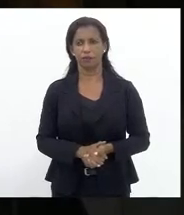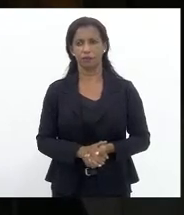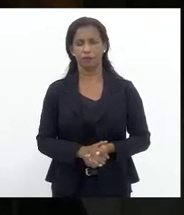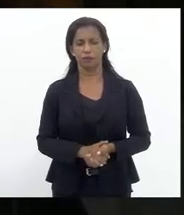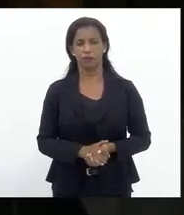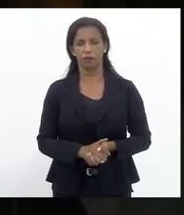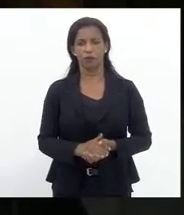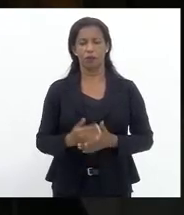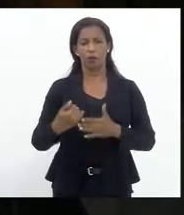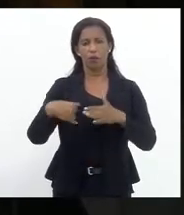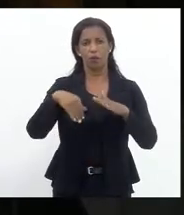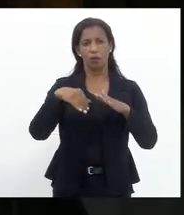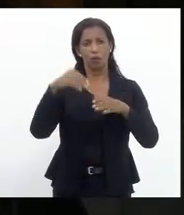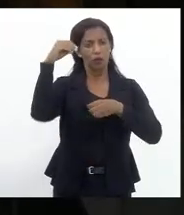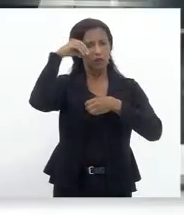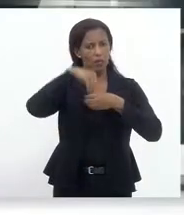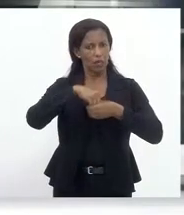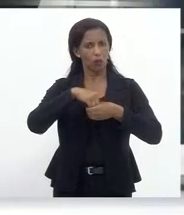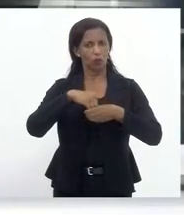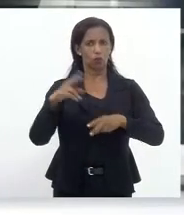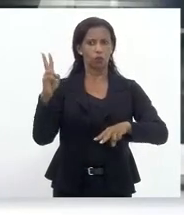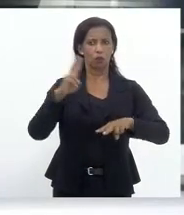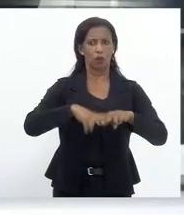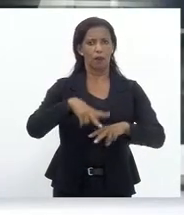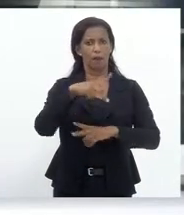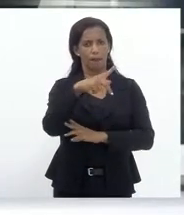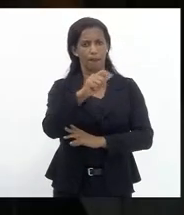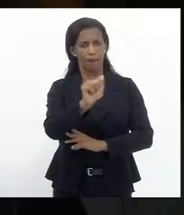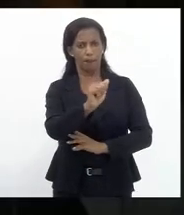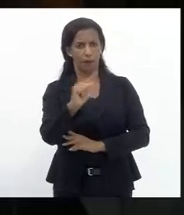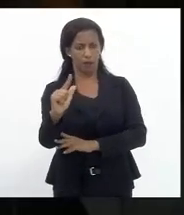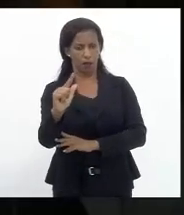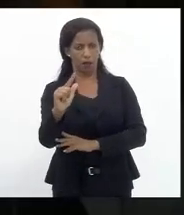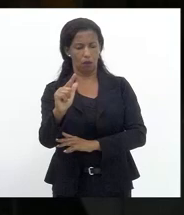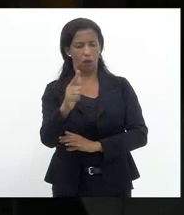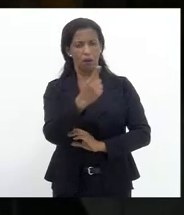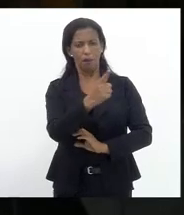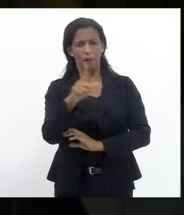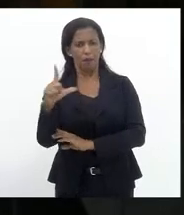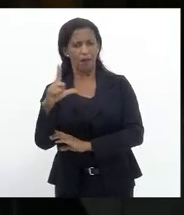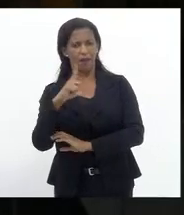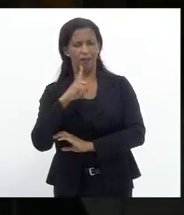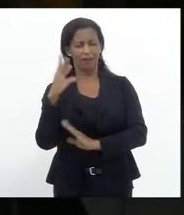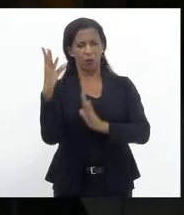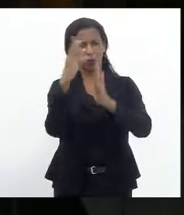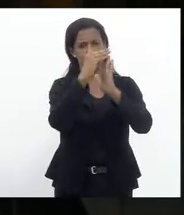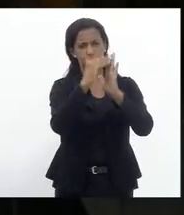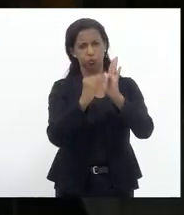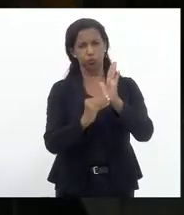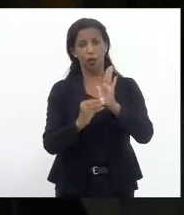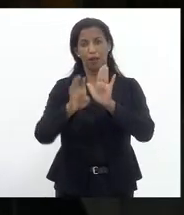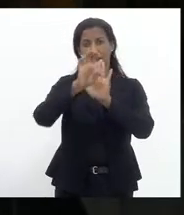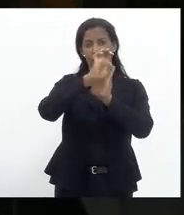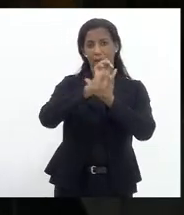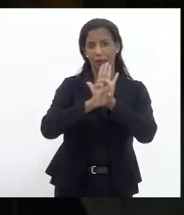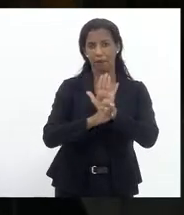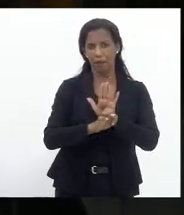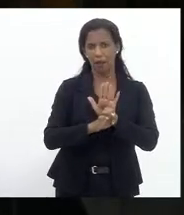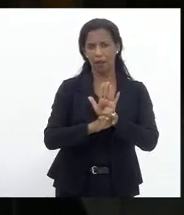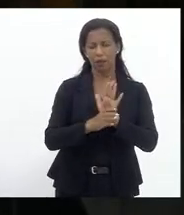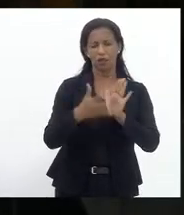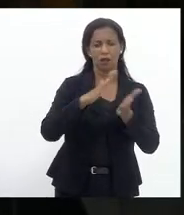no órgão da Polícia Penal. O projeto de lei recebeu emendas, saiu